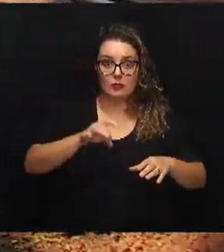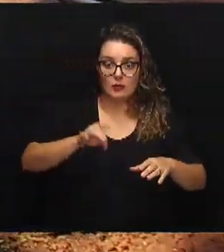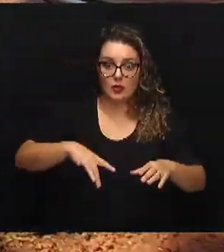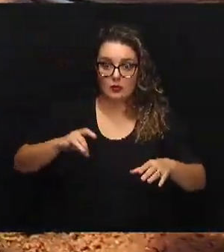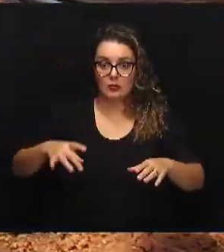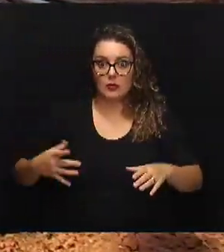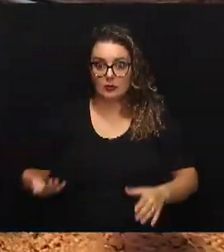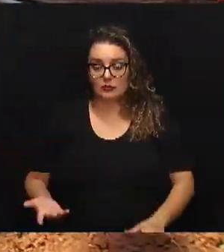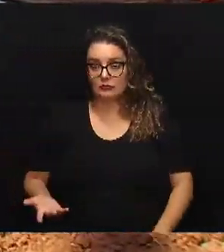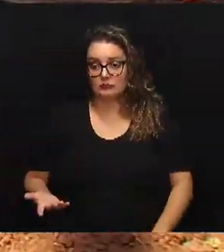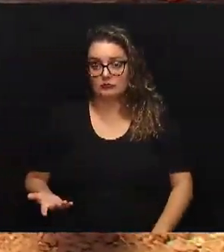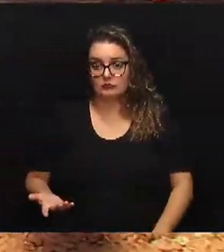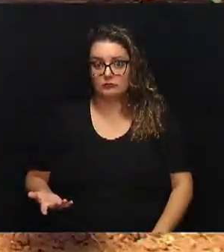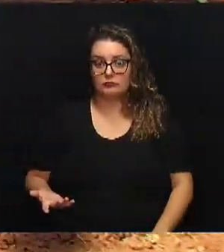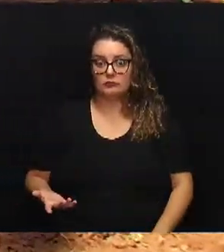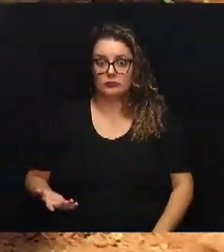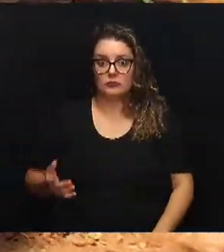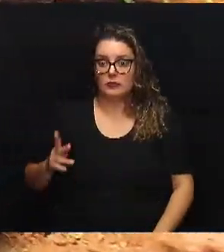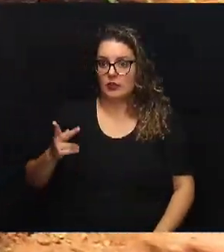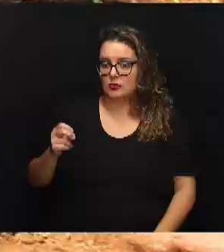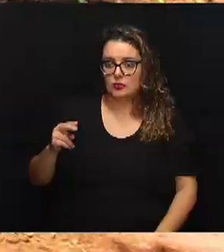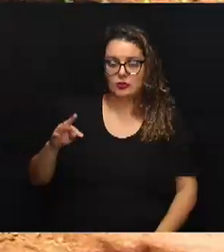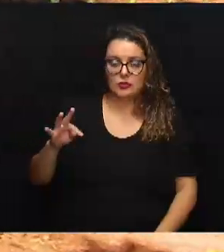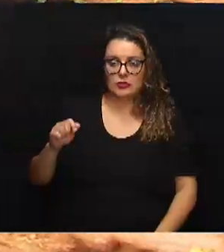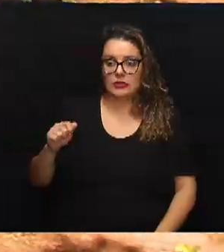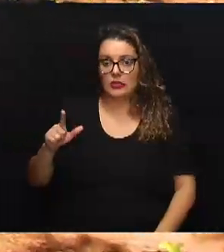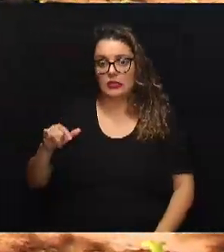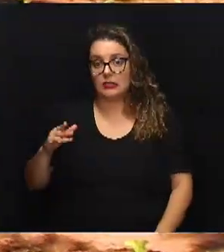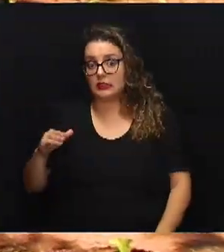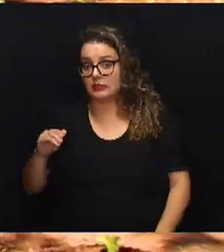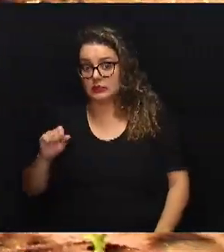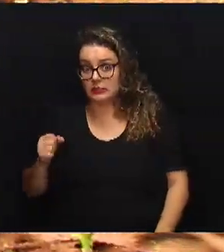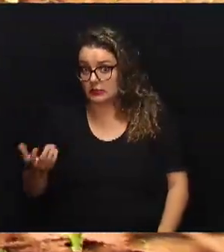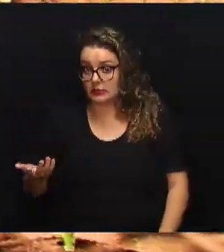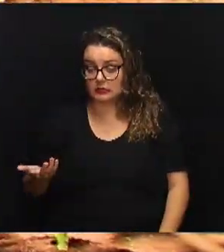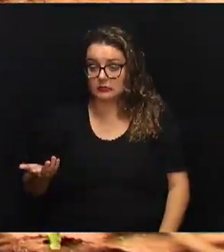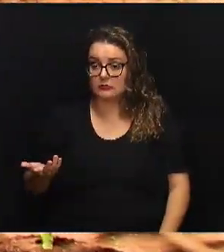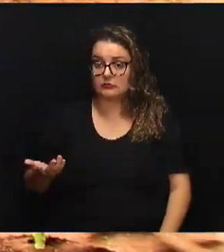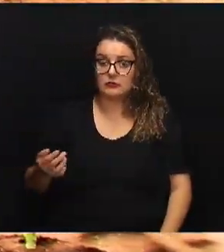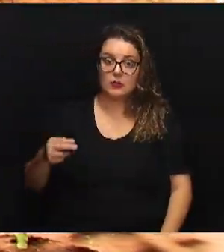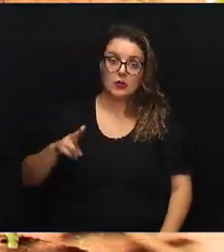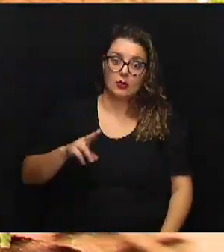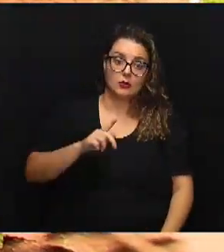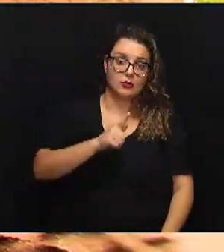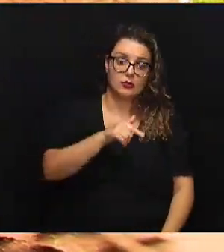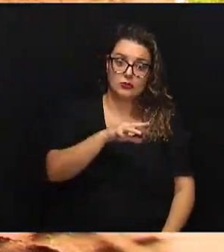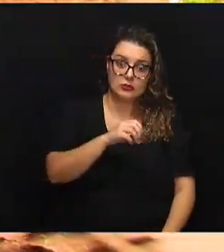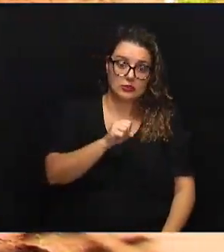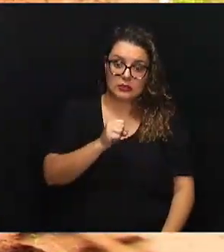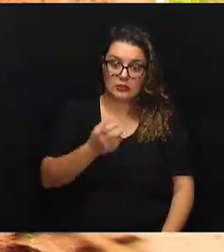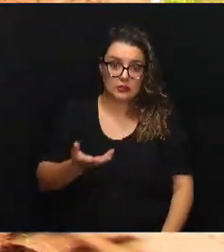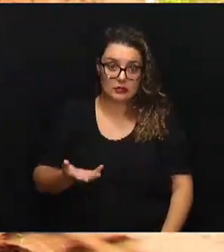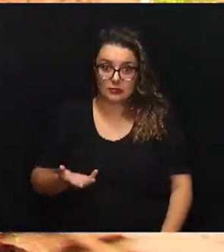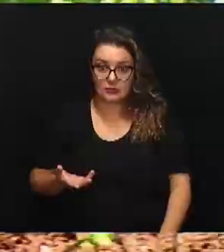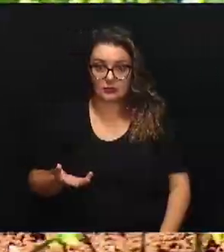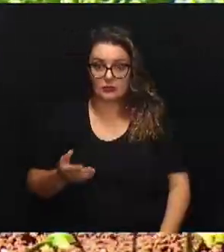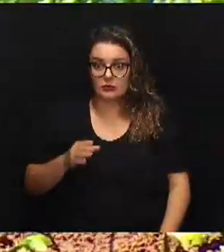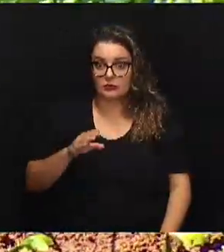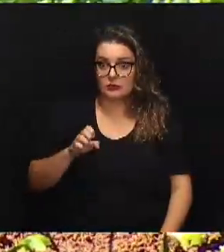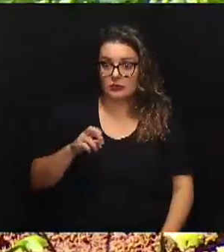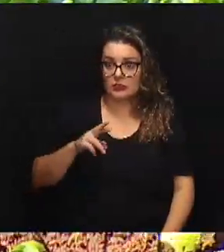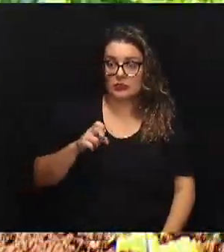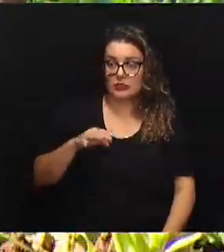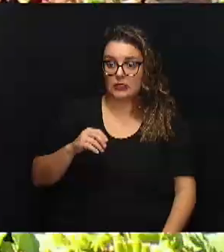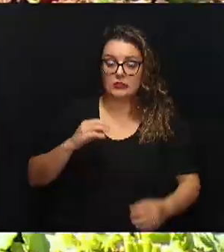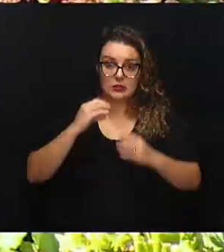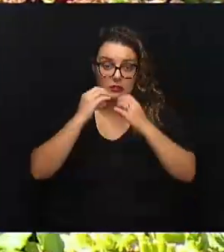seja das hortaliças, seja dos grãos, por exemplo, né? Dos cereais. Milho, por